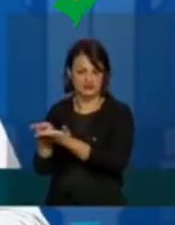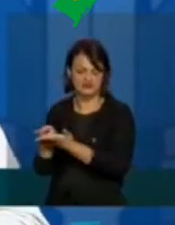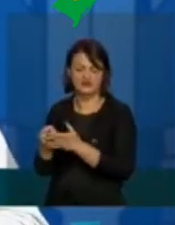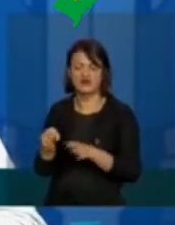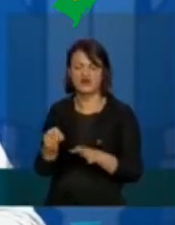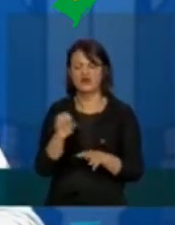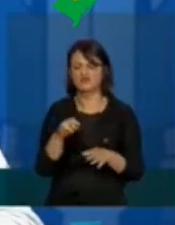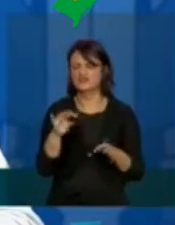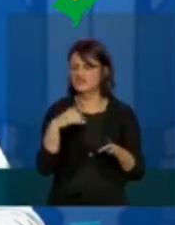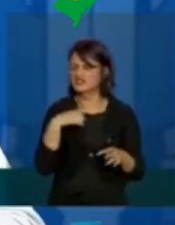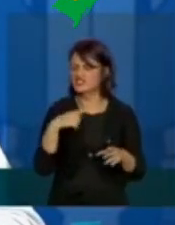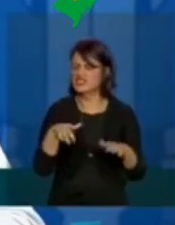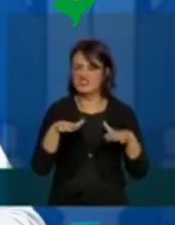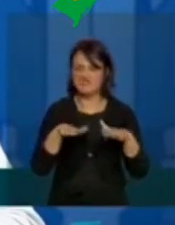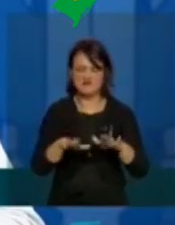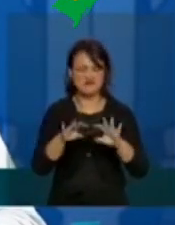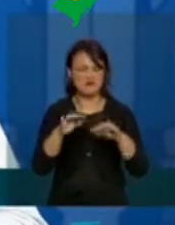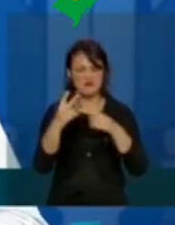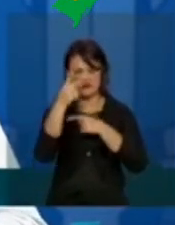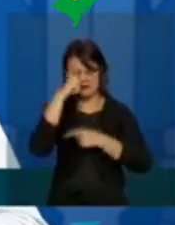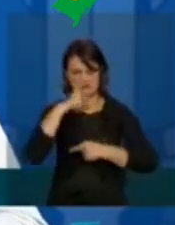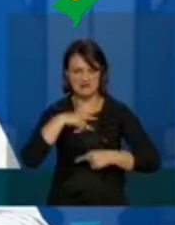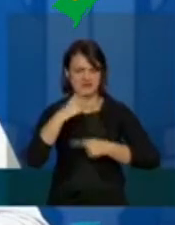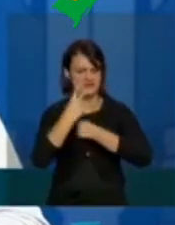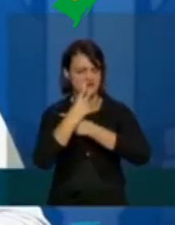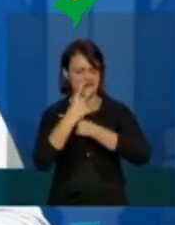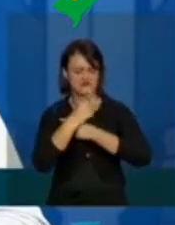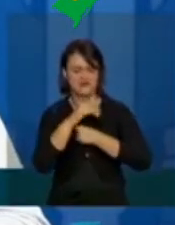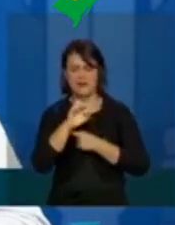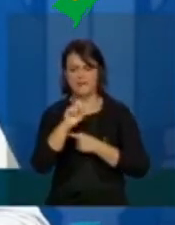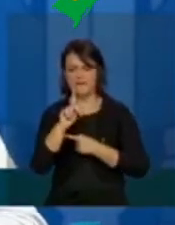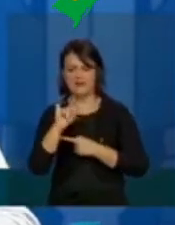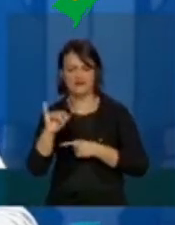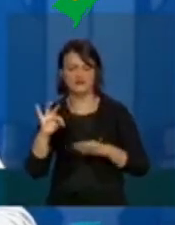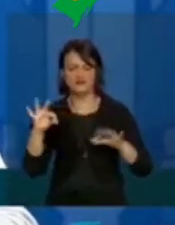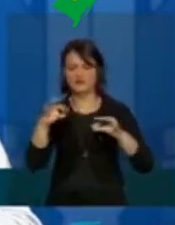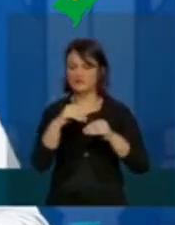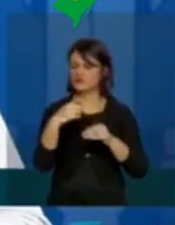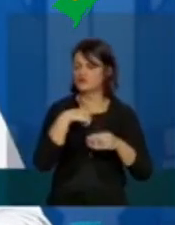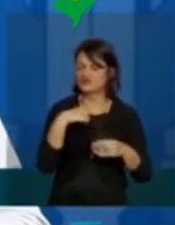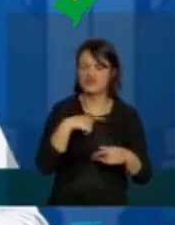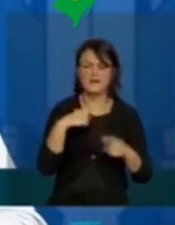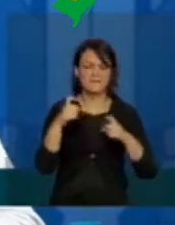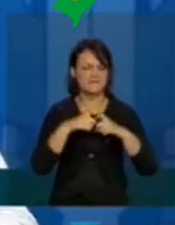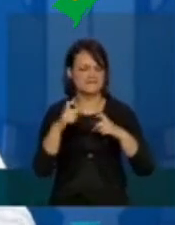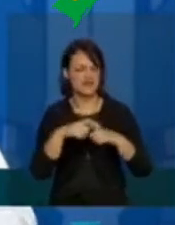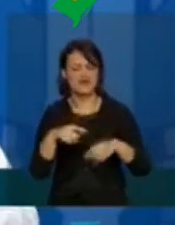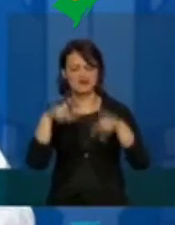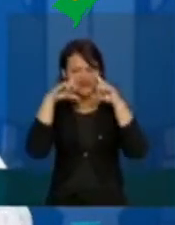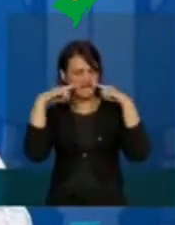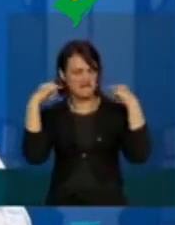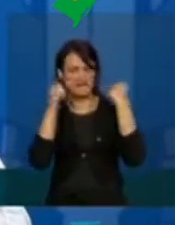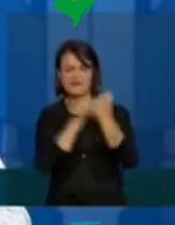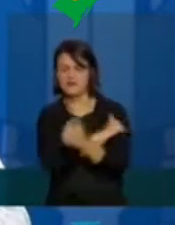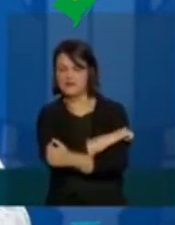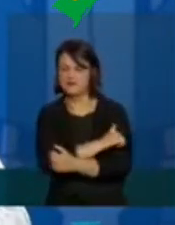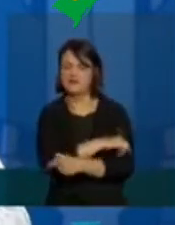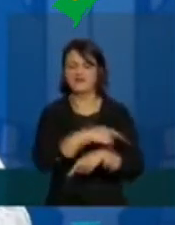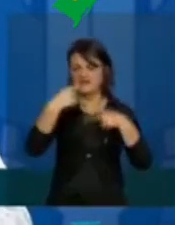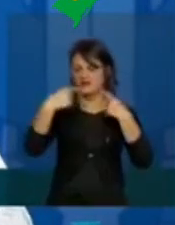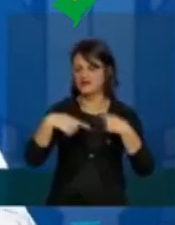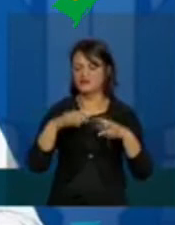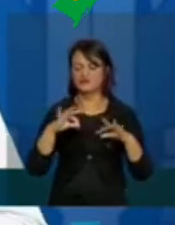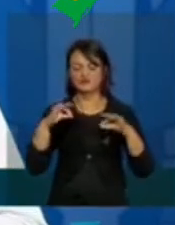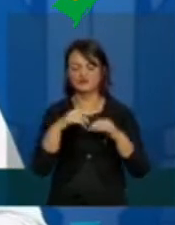que ela tenha todos os equipamentos de proteção individual. Vamos supor que ela tenha todos os médicos, todos os enfermeiros para fazer aquele